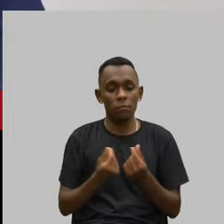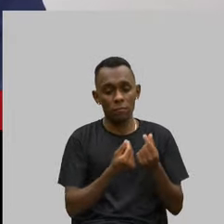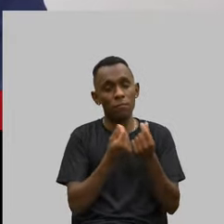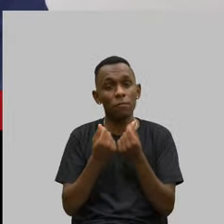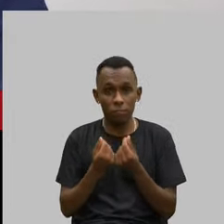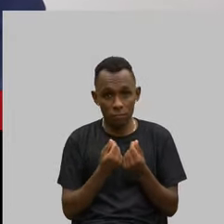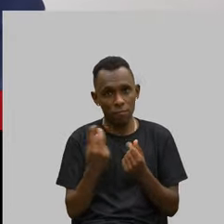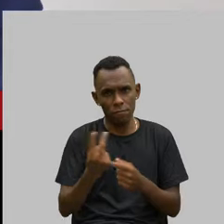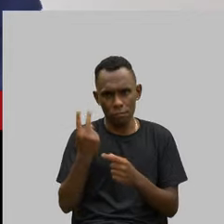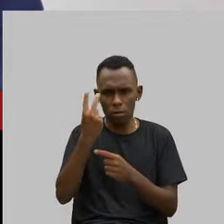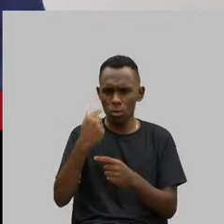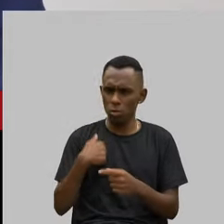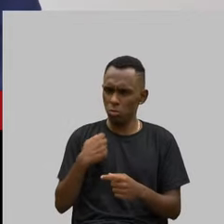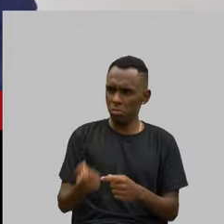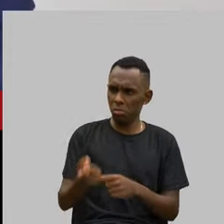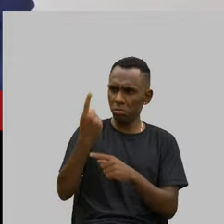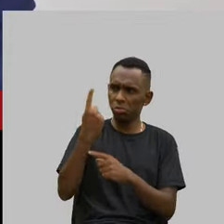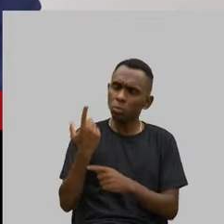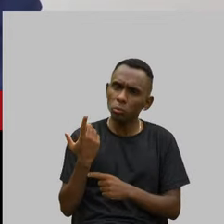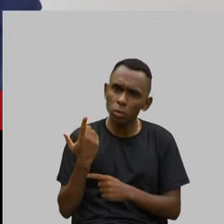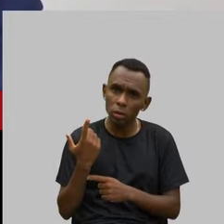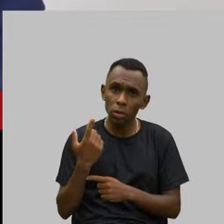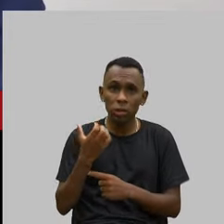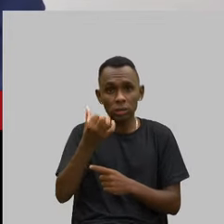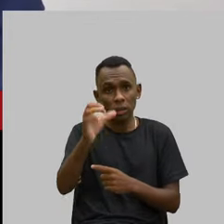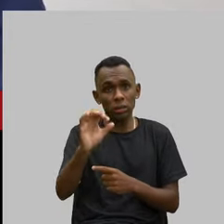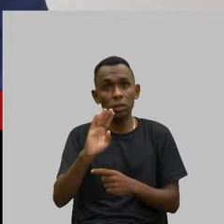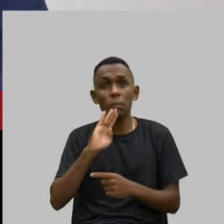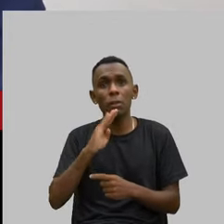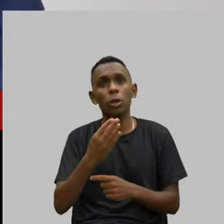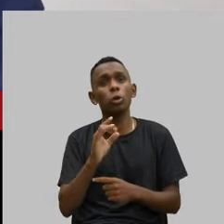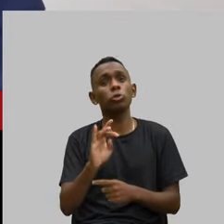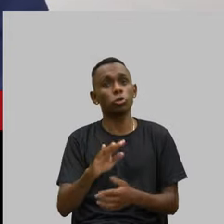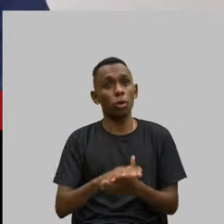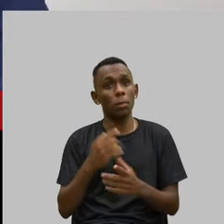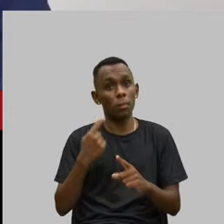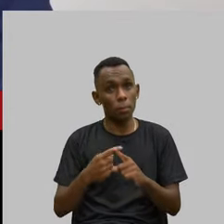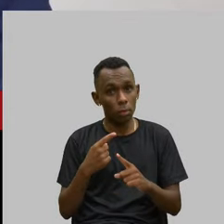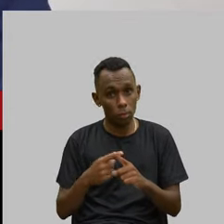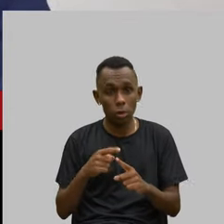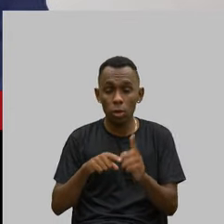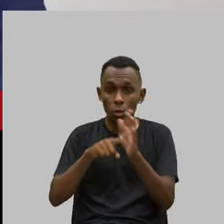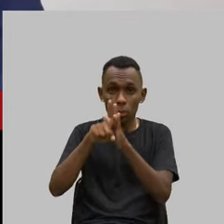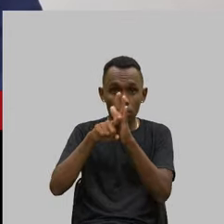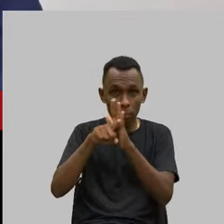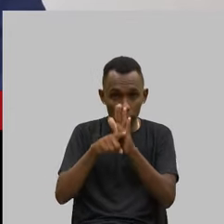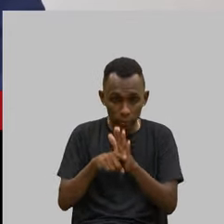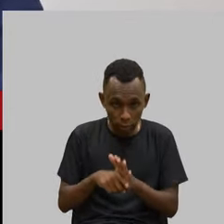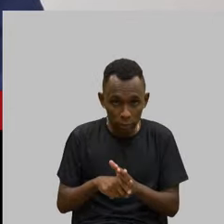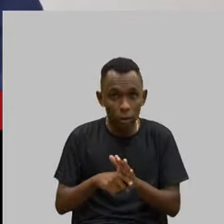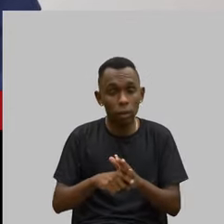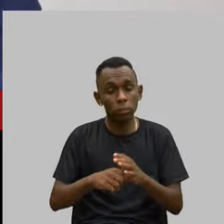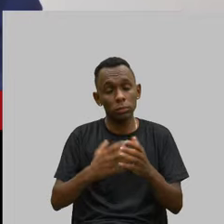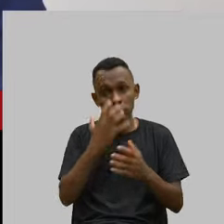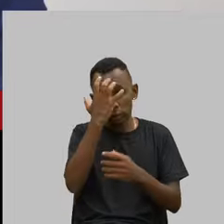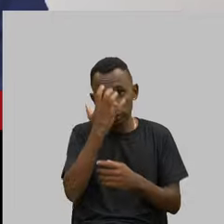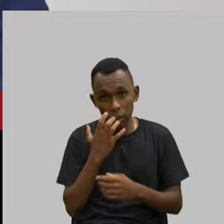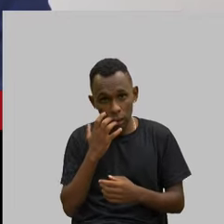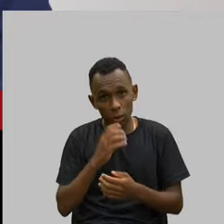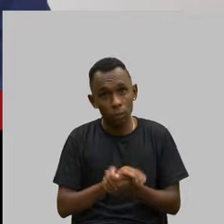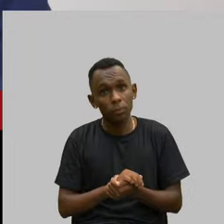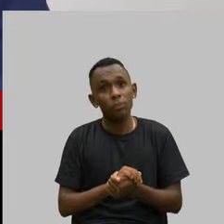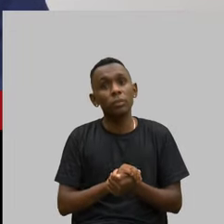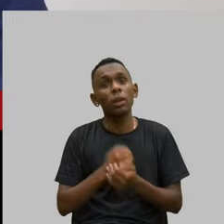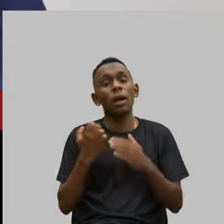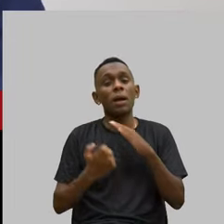eu contestei disse que valia 60 porque eu fiz estudos técnicos a Goldman sax ela não levou em